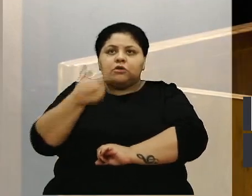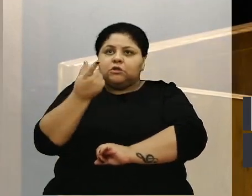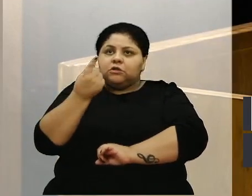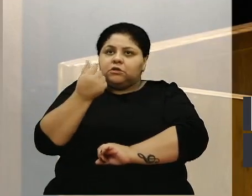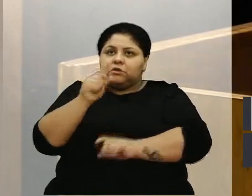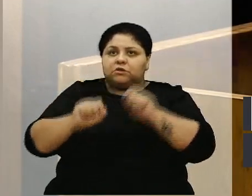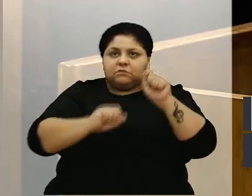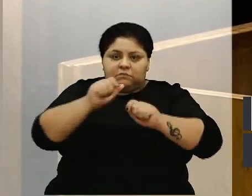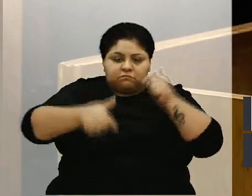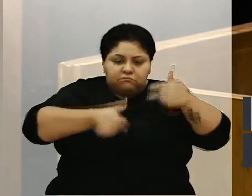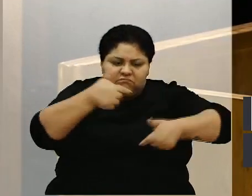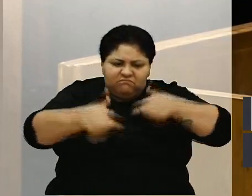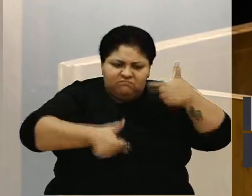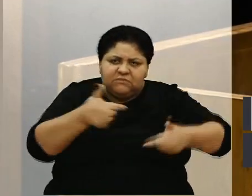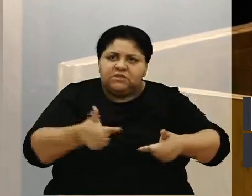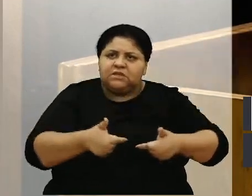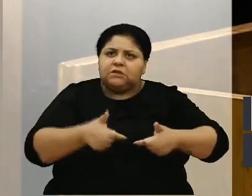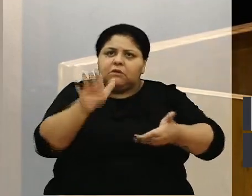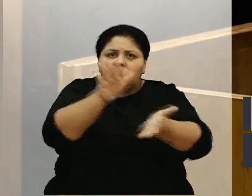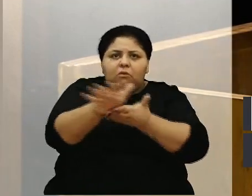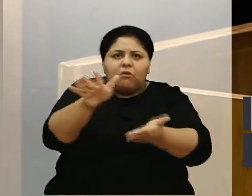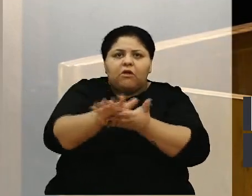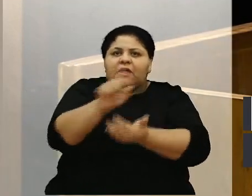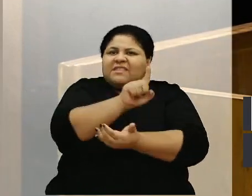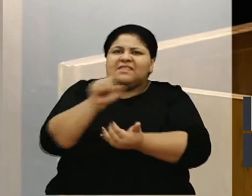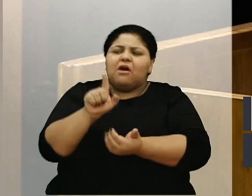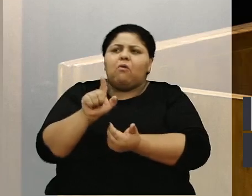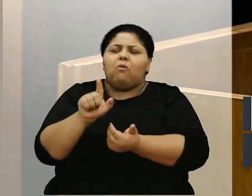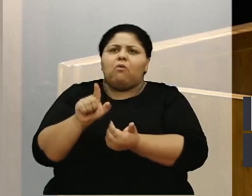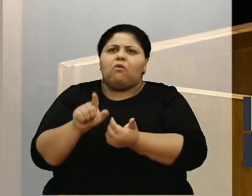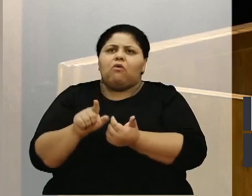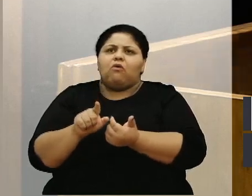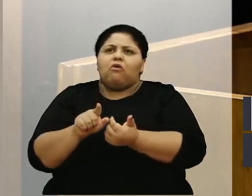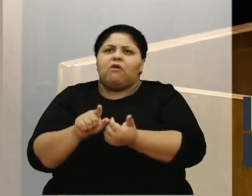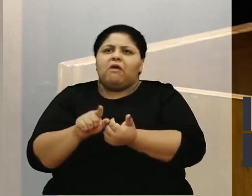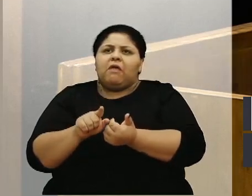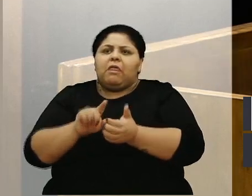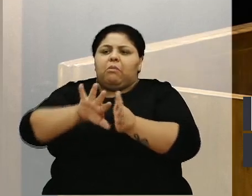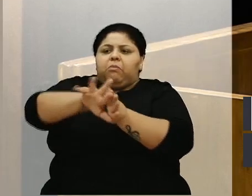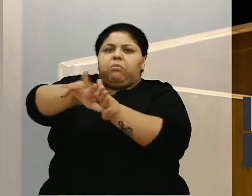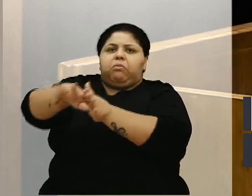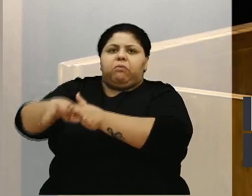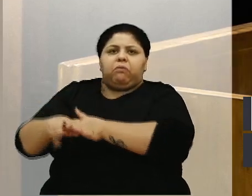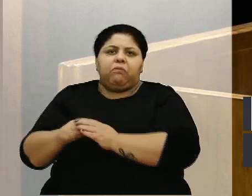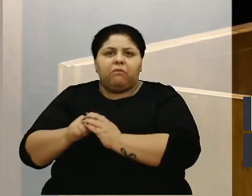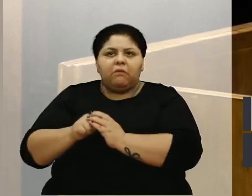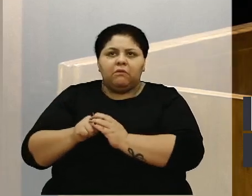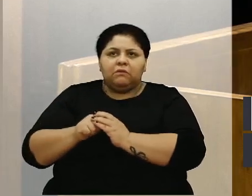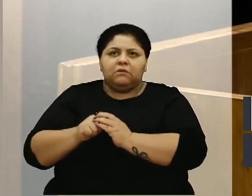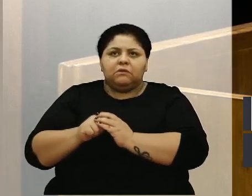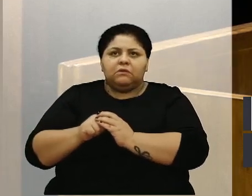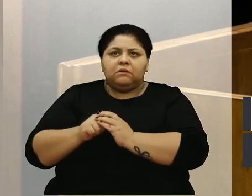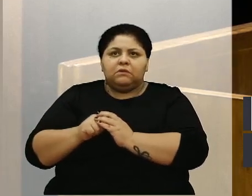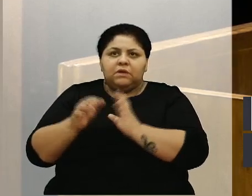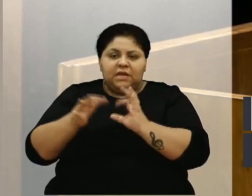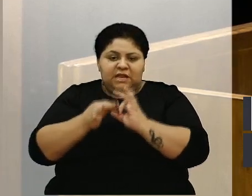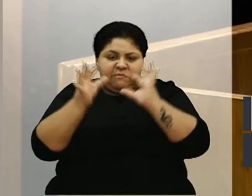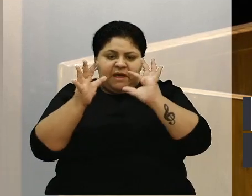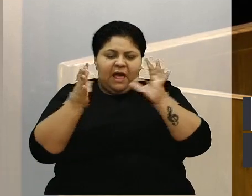quem trabalha, de quem produz, e não de quem é corrupto e foi descondenado e só vive